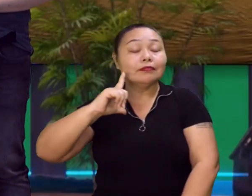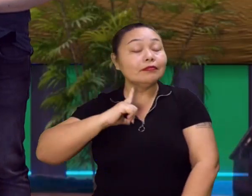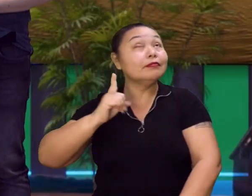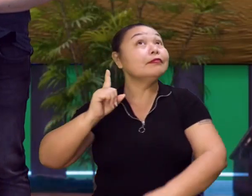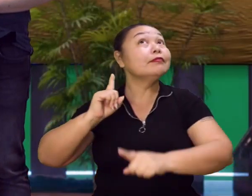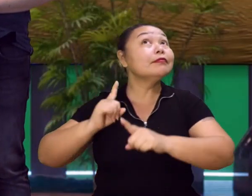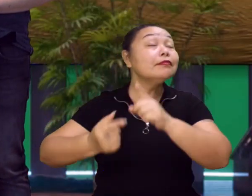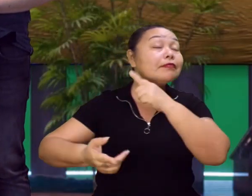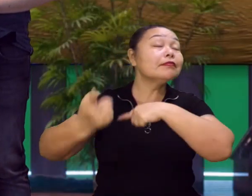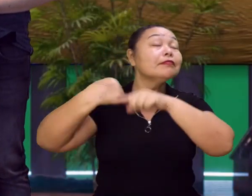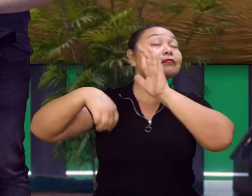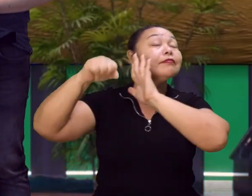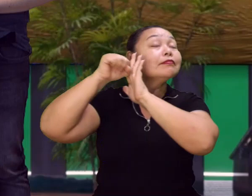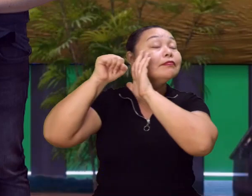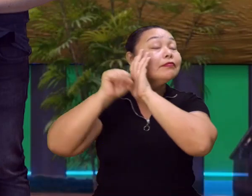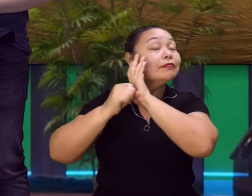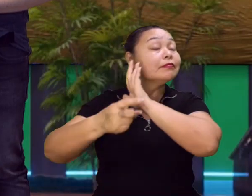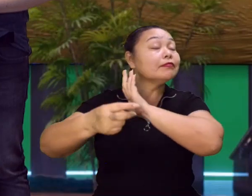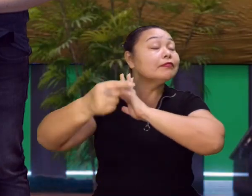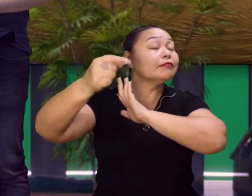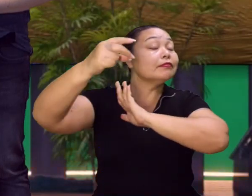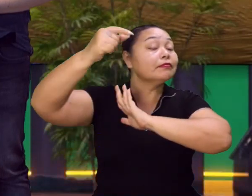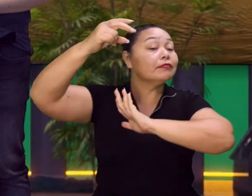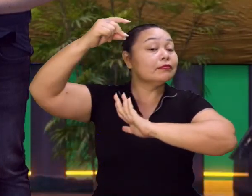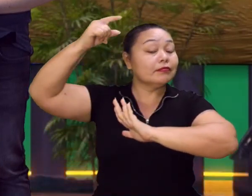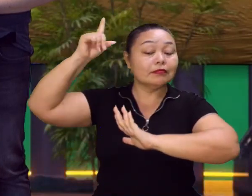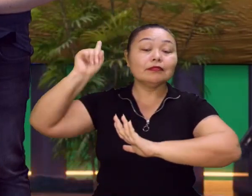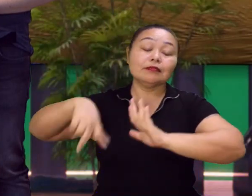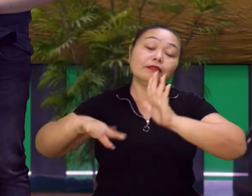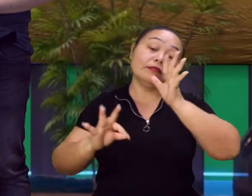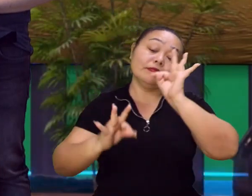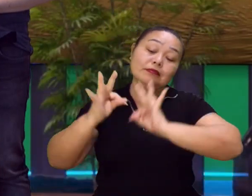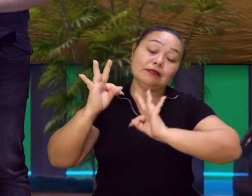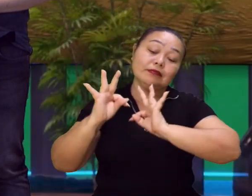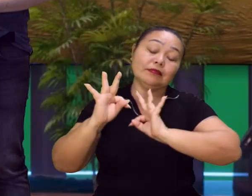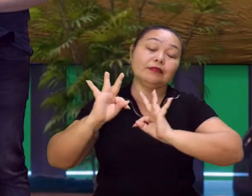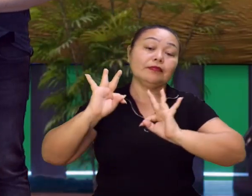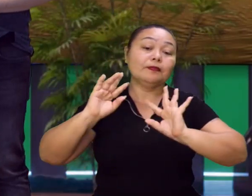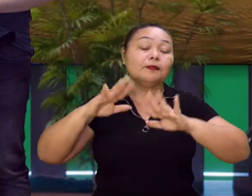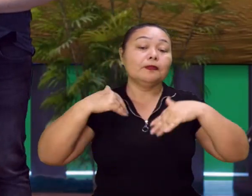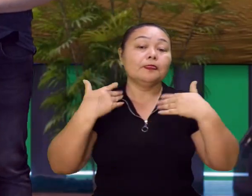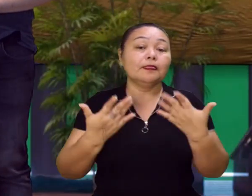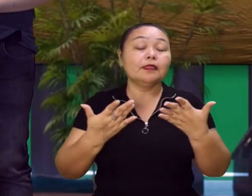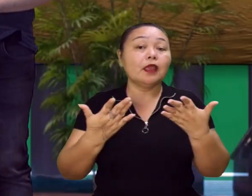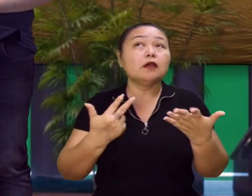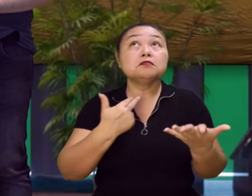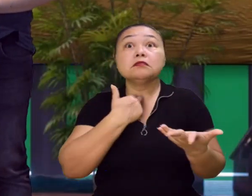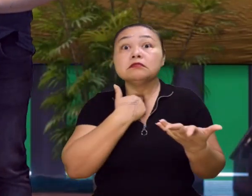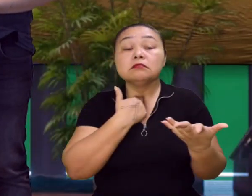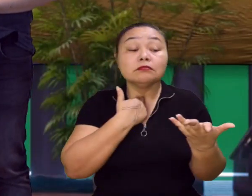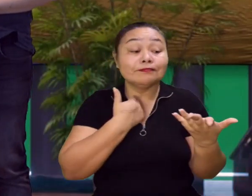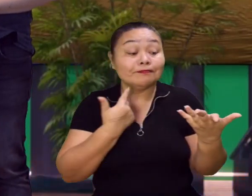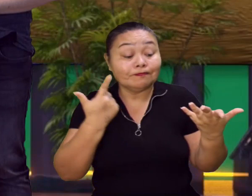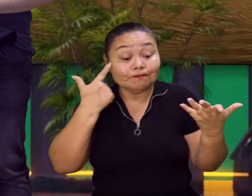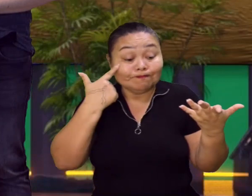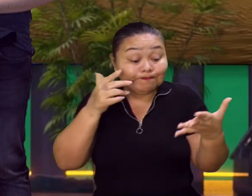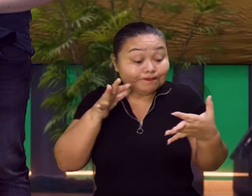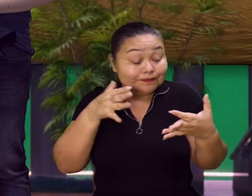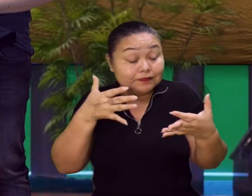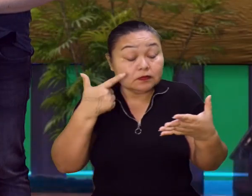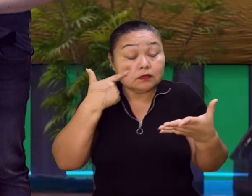naquele tempo de séculos atrás, era tecnologia. Então, a gente não pode ficar preso em